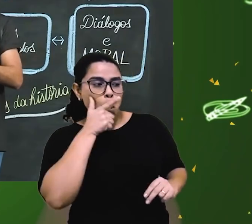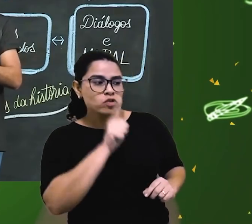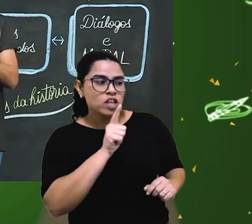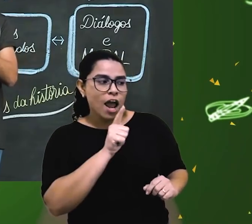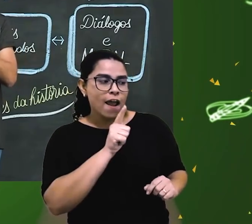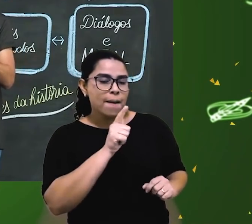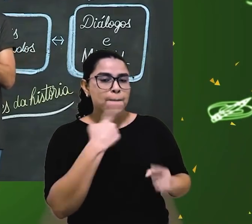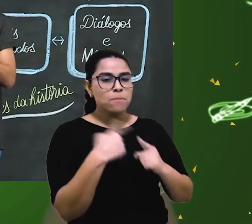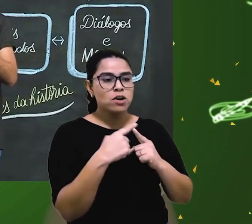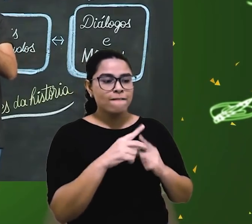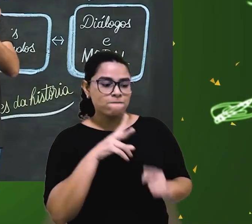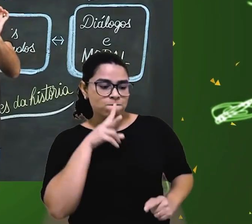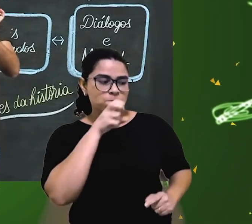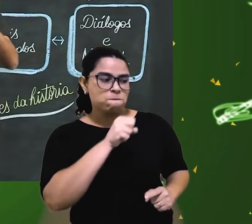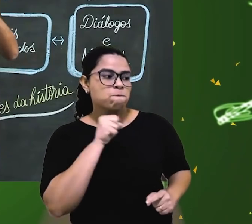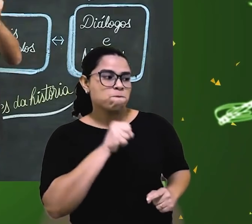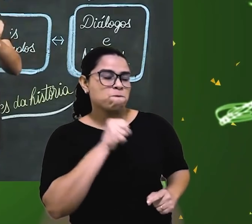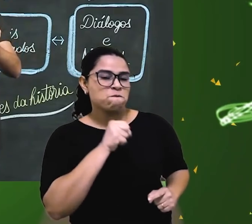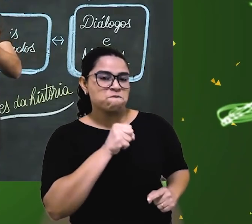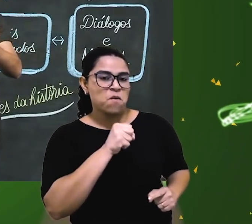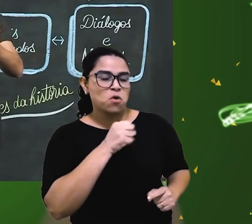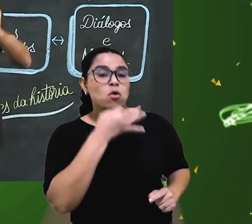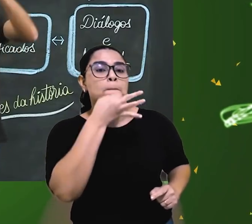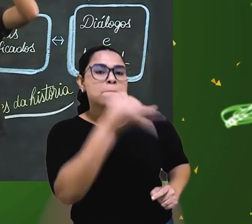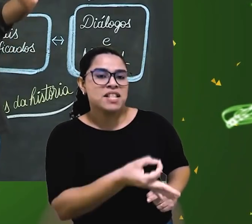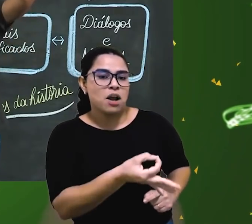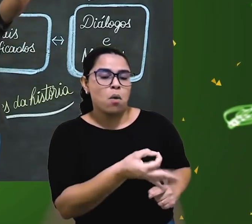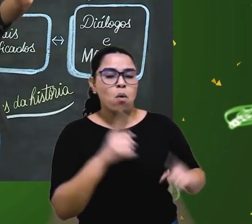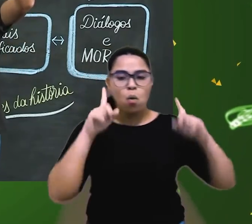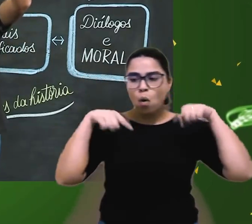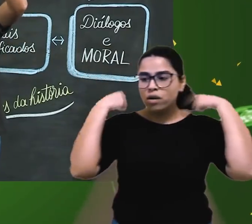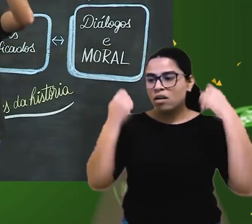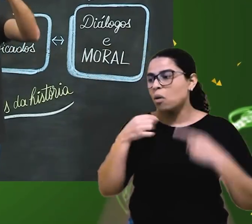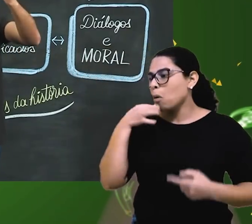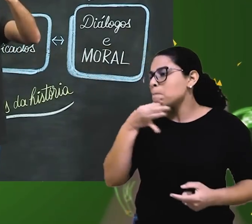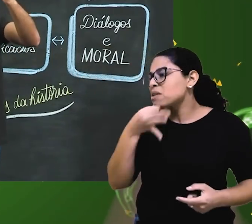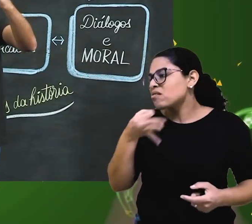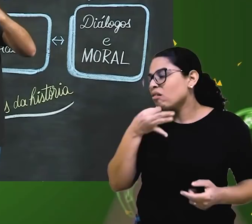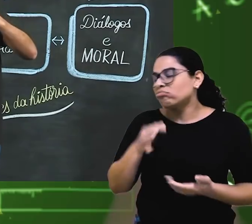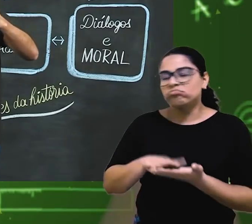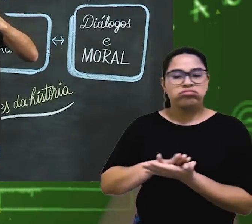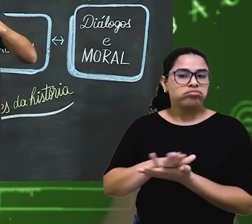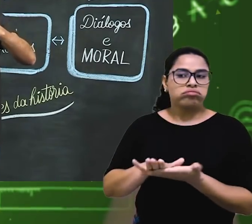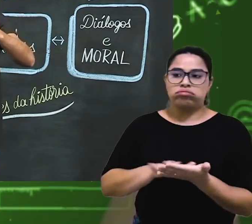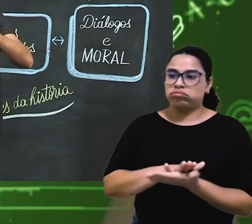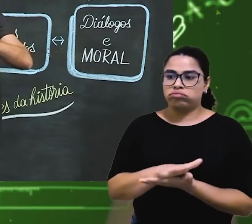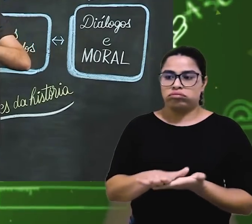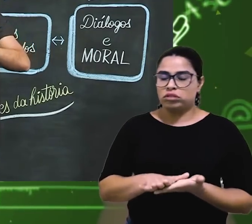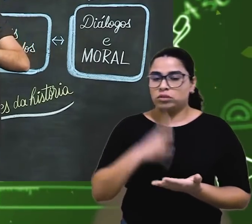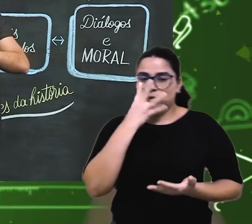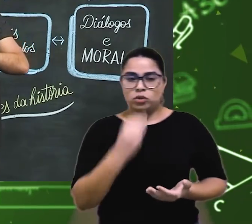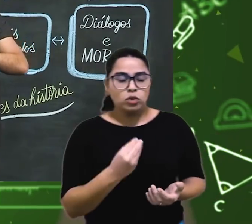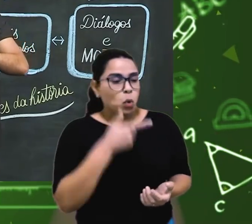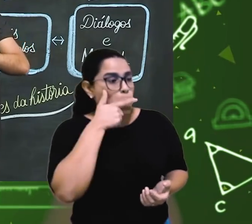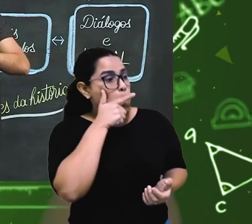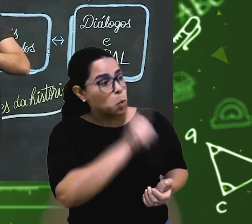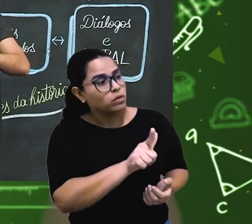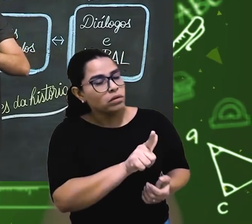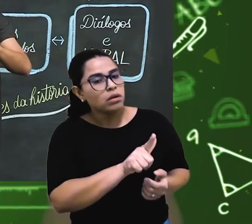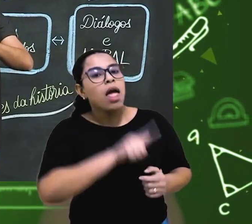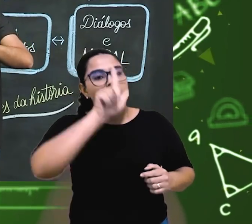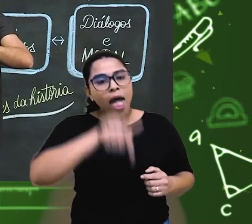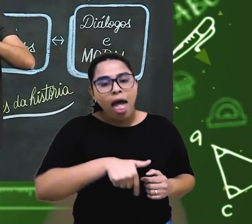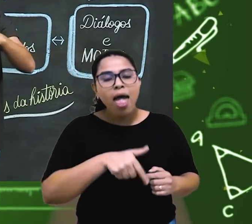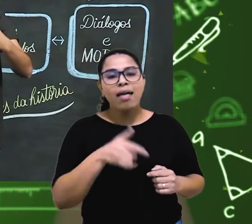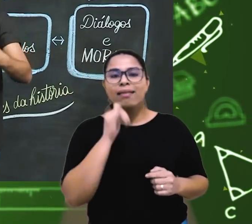de moral aí. Essa moral ela vem no final mesmo destacada. Então eu tenho um título com o nome dos animais, eu tenho toda a narrativa, que também é uma narrativa